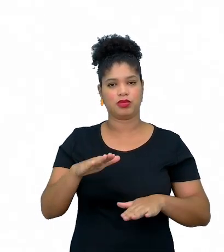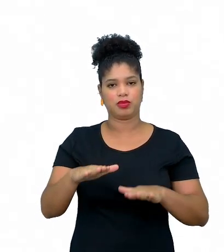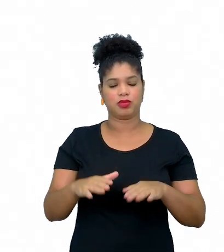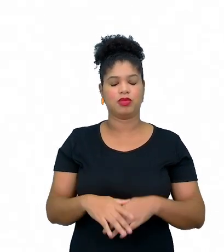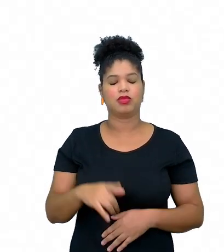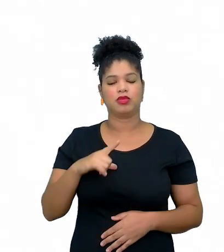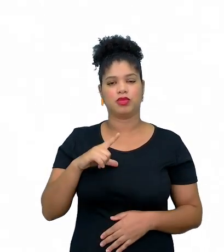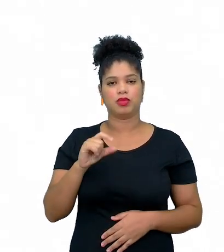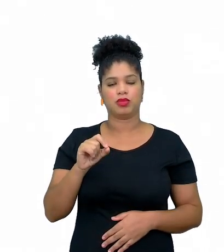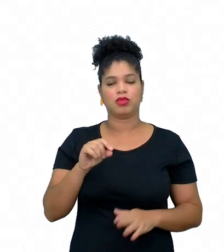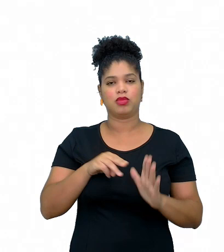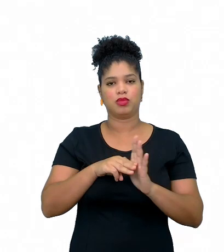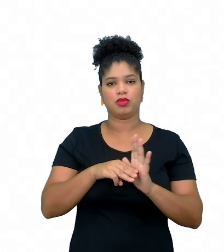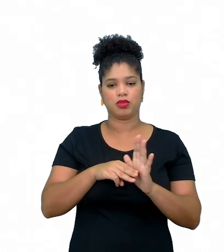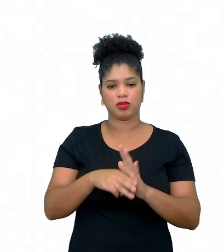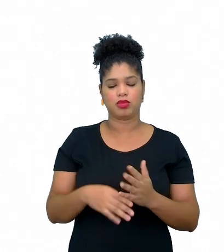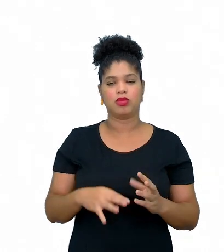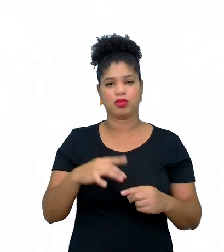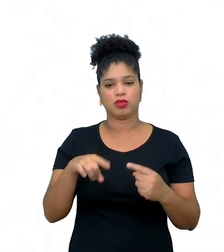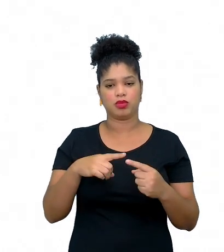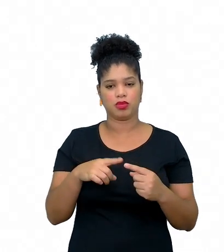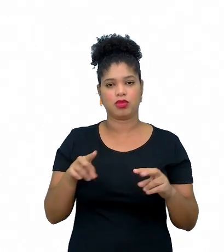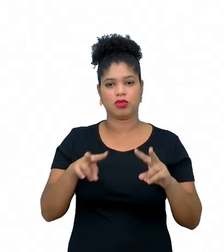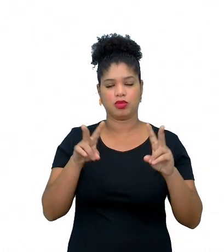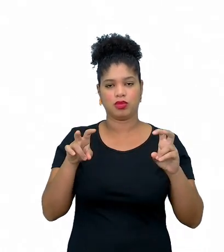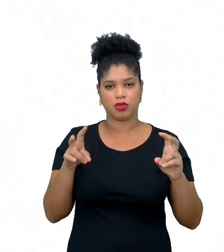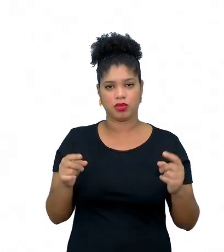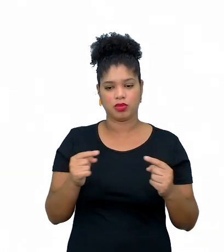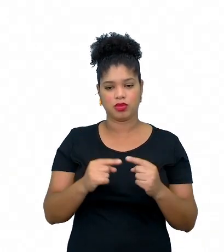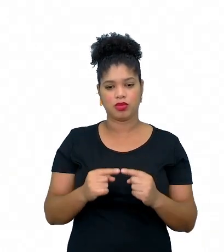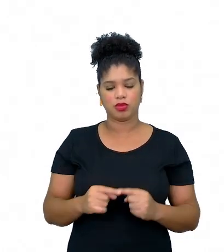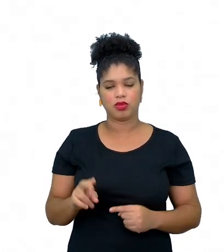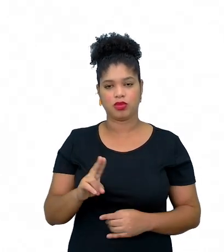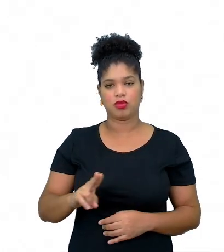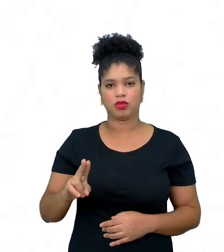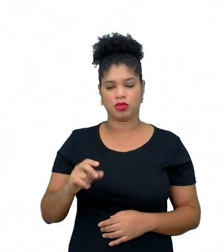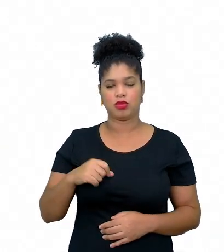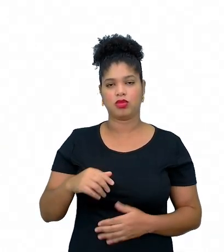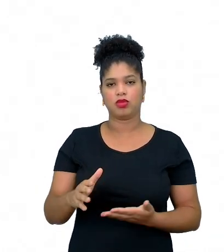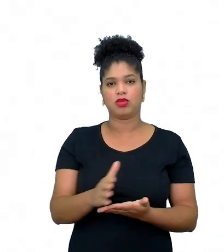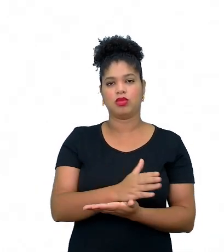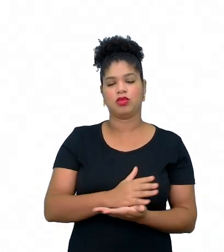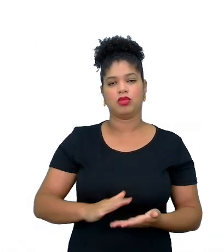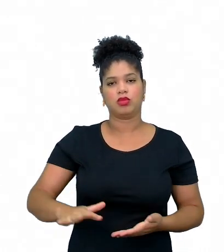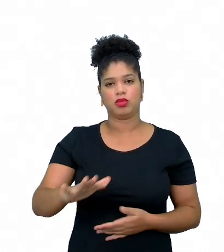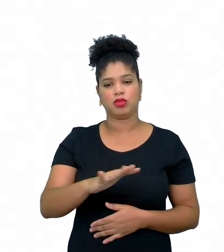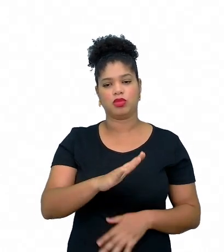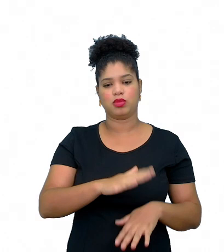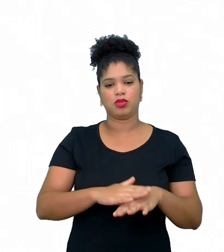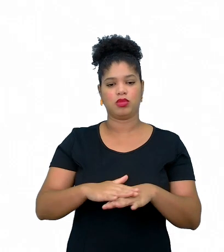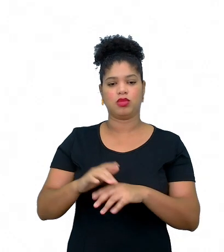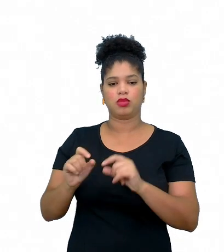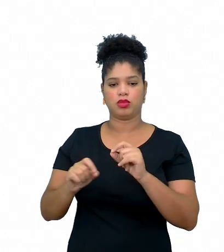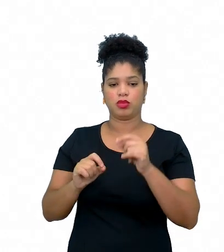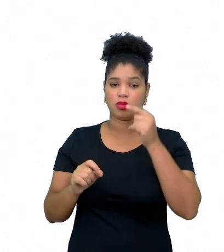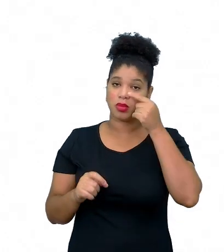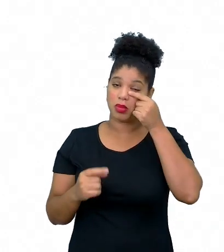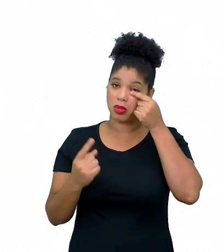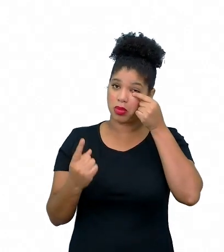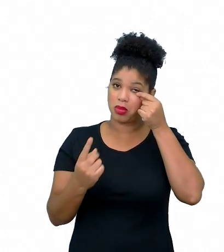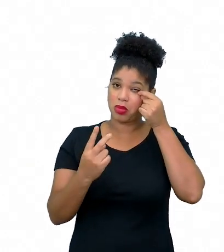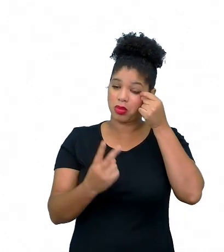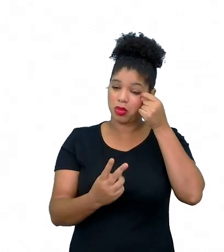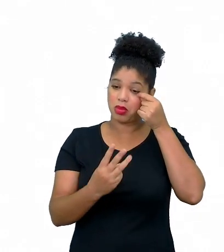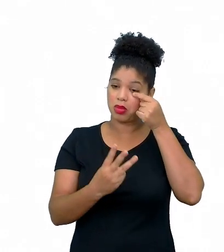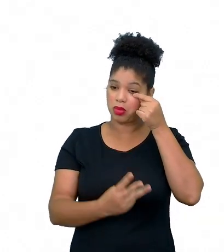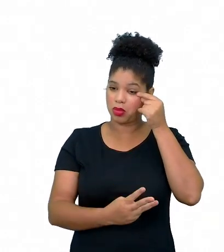metodologia, objetivos, tema, personalização, recursos a serem usados, espaço, onde vai ser feito, a estação 1, a estação 2,